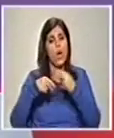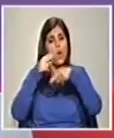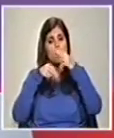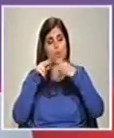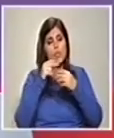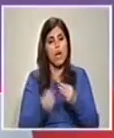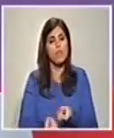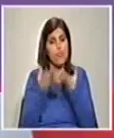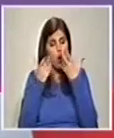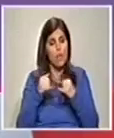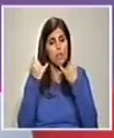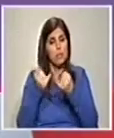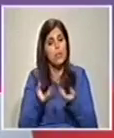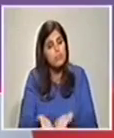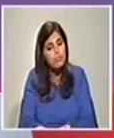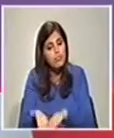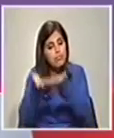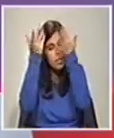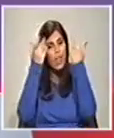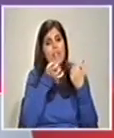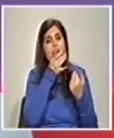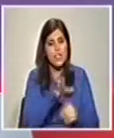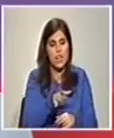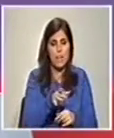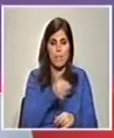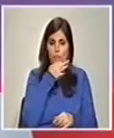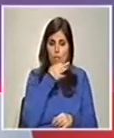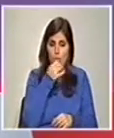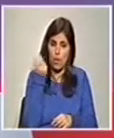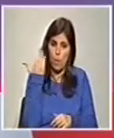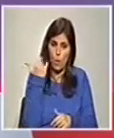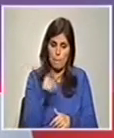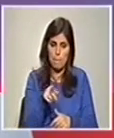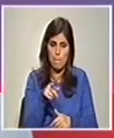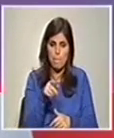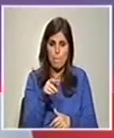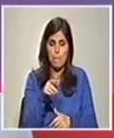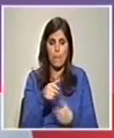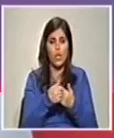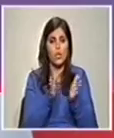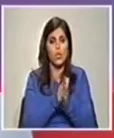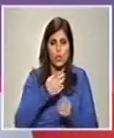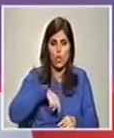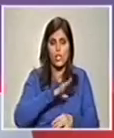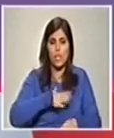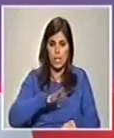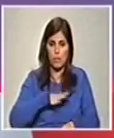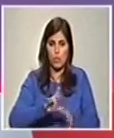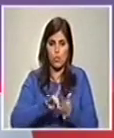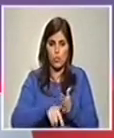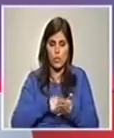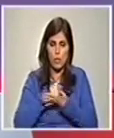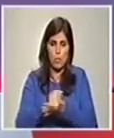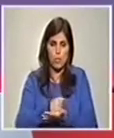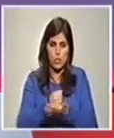depois deixá-los ir. Uhum. Que é um bocadinho a conversa que tínhamos há pouco de, tendencialmente, todos nós queremos que os projetos que apoiamos se